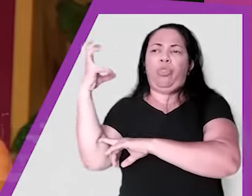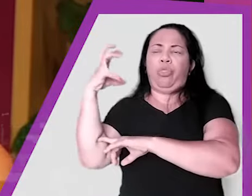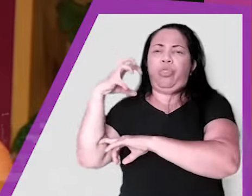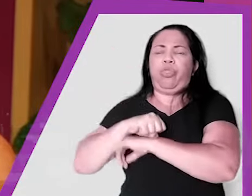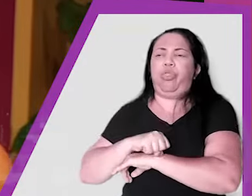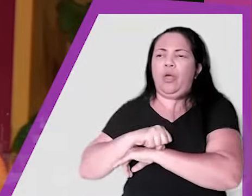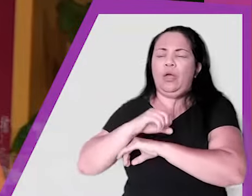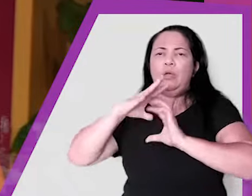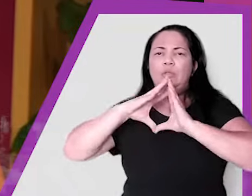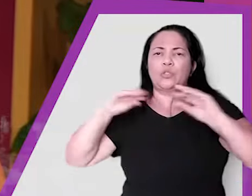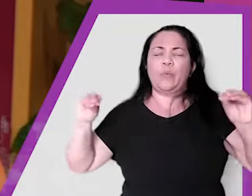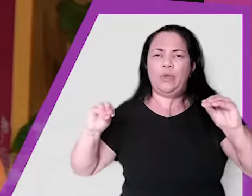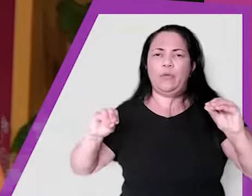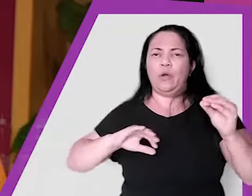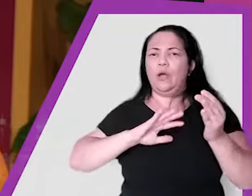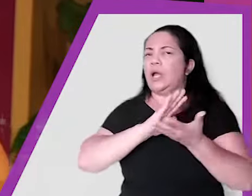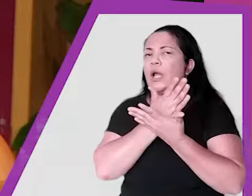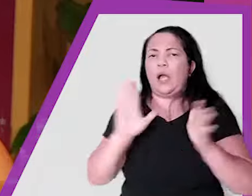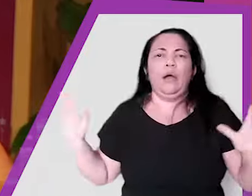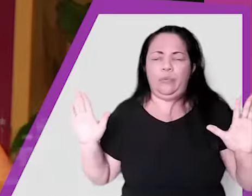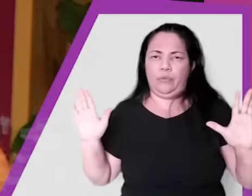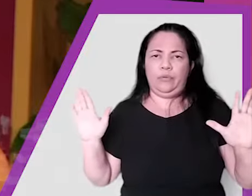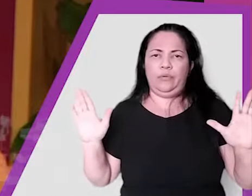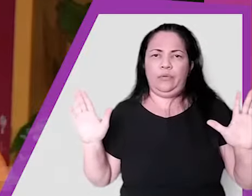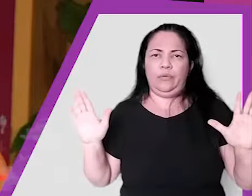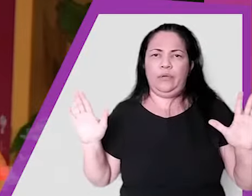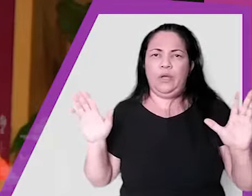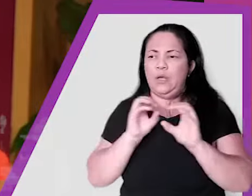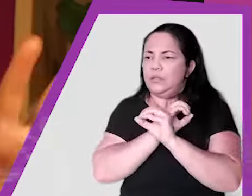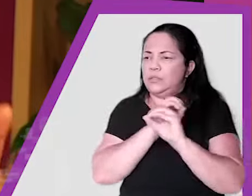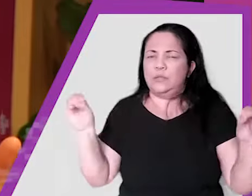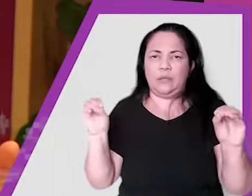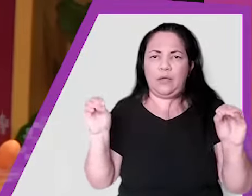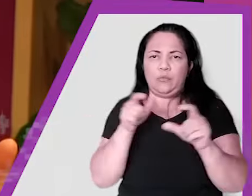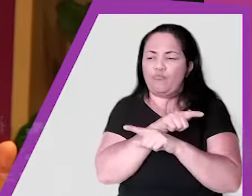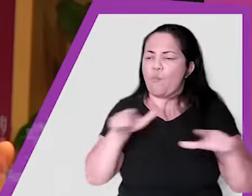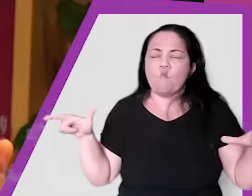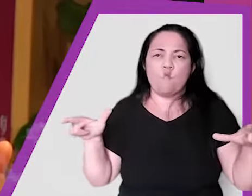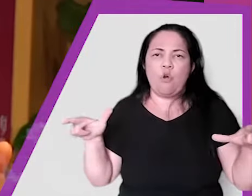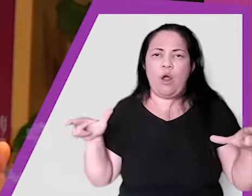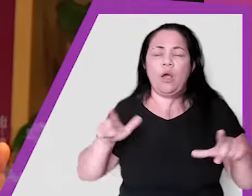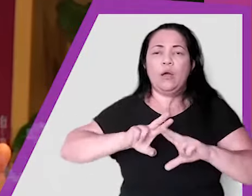só tem aqui. O que quer dizer? Sumiu daqui, sumiu do planeta.